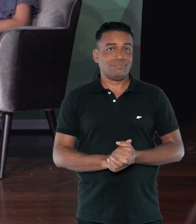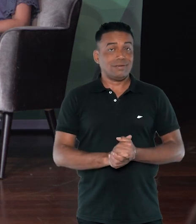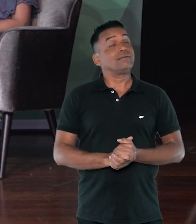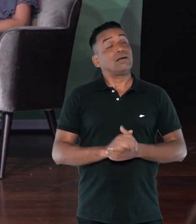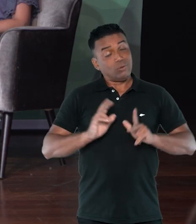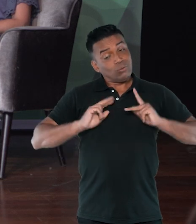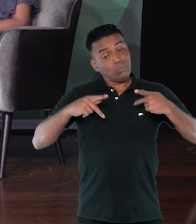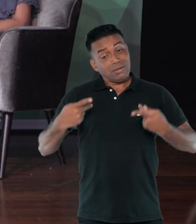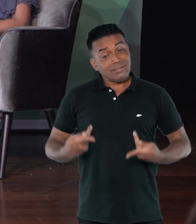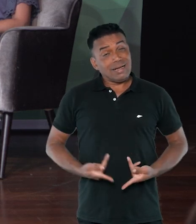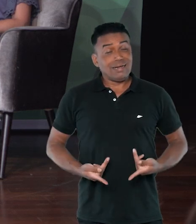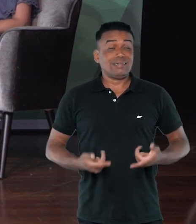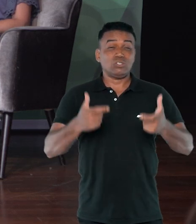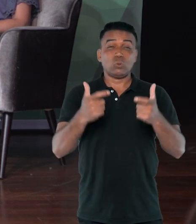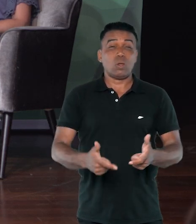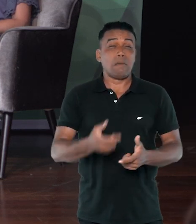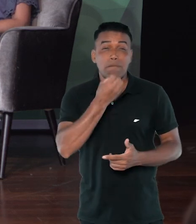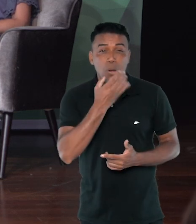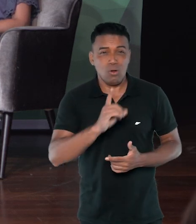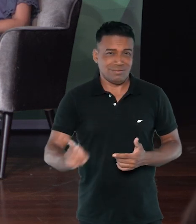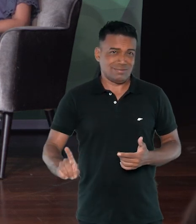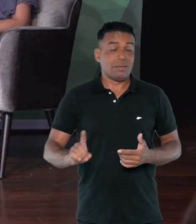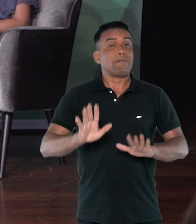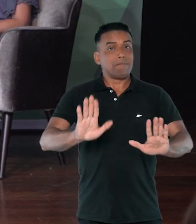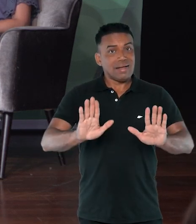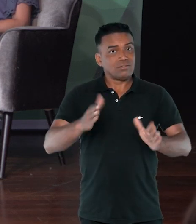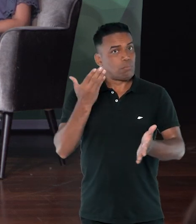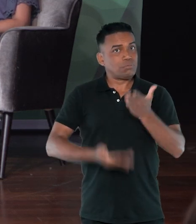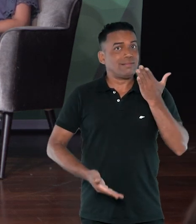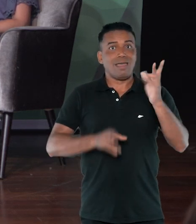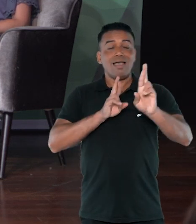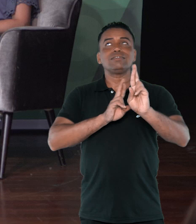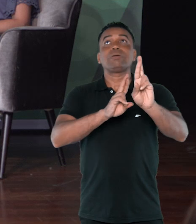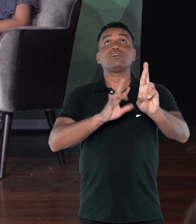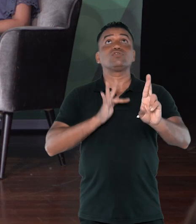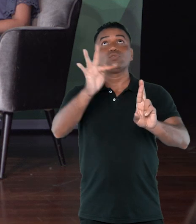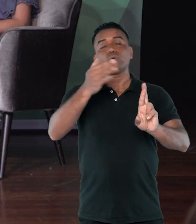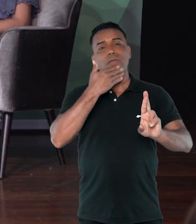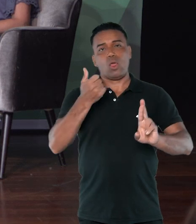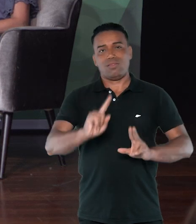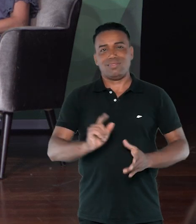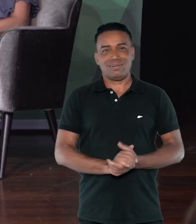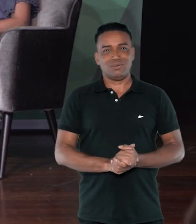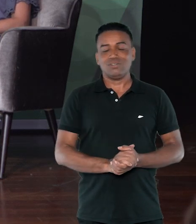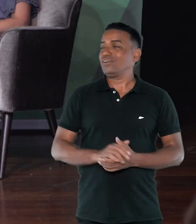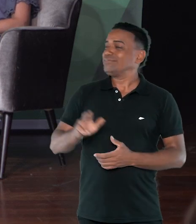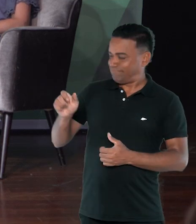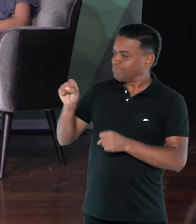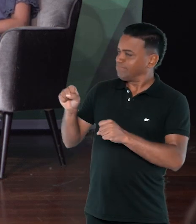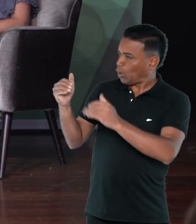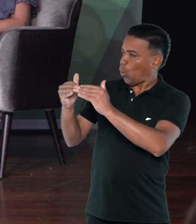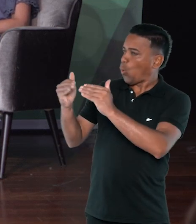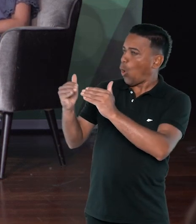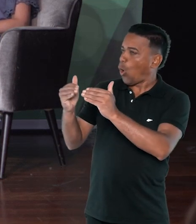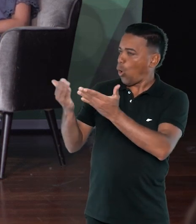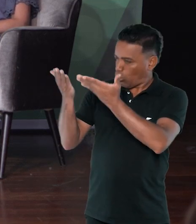humanidade. Ela anda caminhando por um lugar não muito bom. Mas a gente não pode perder a esperança, não? Não, jamais. Vamos